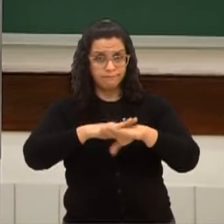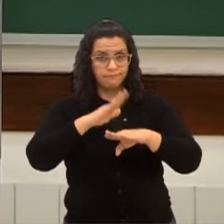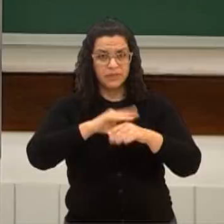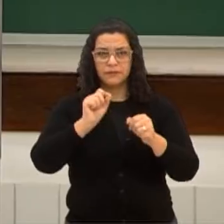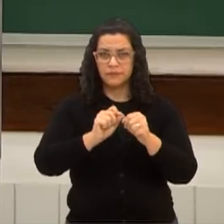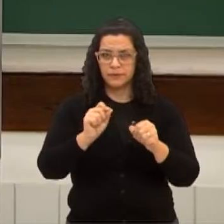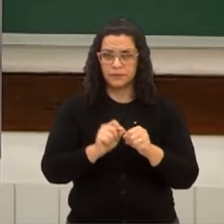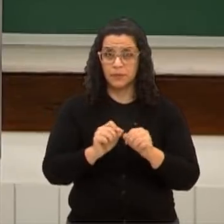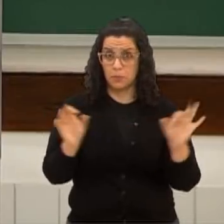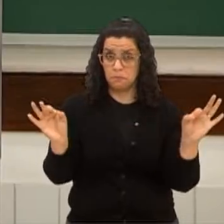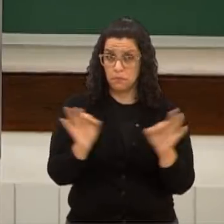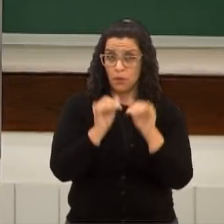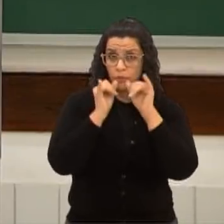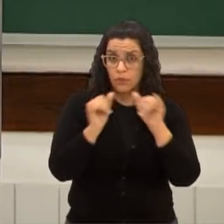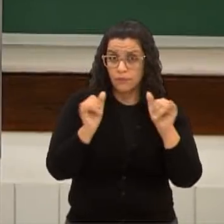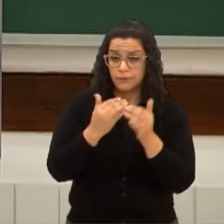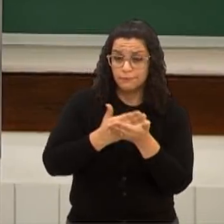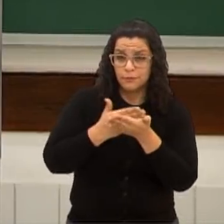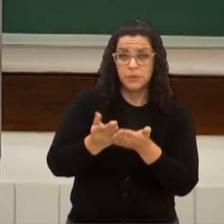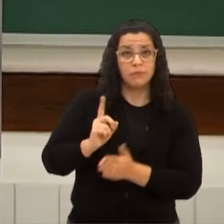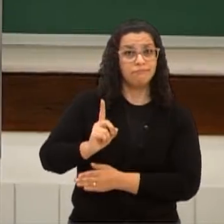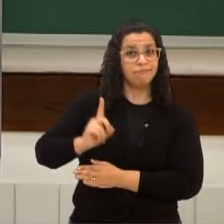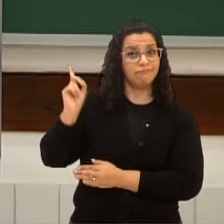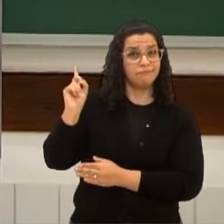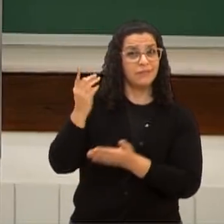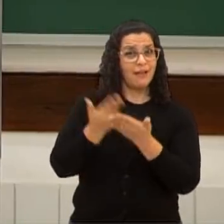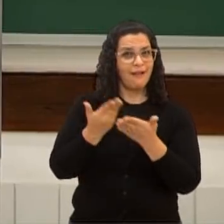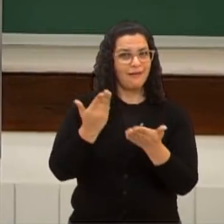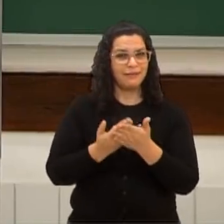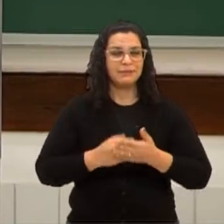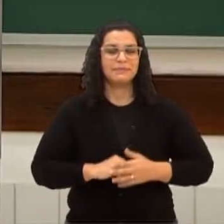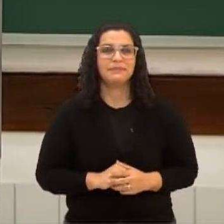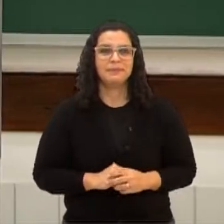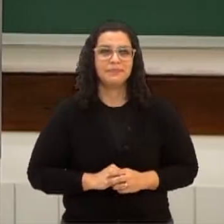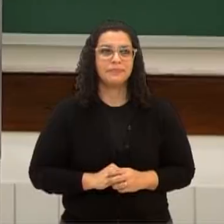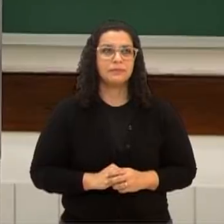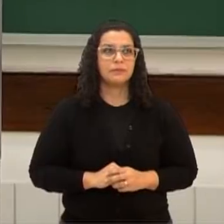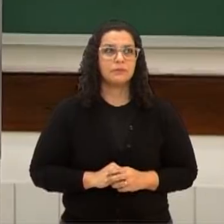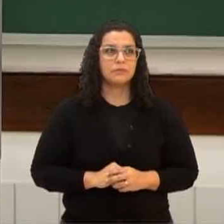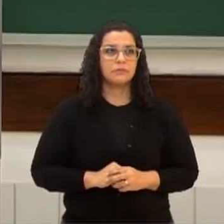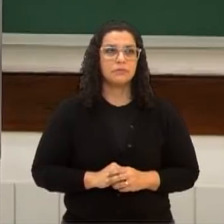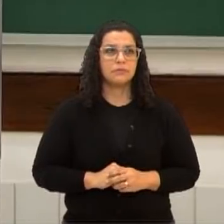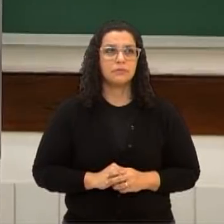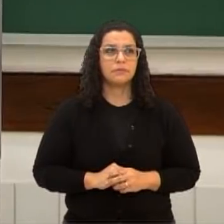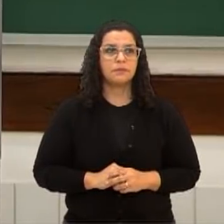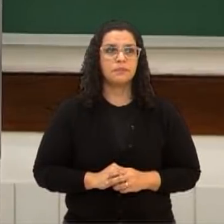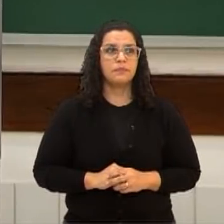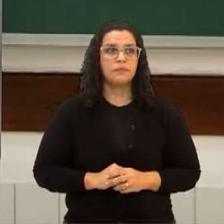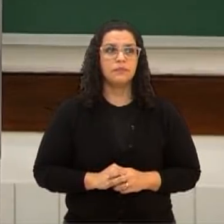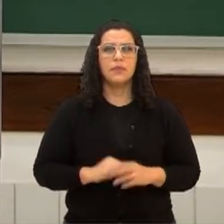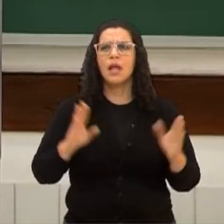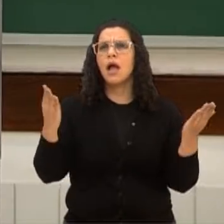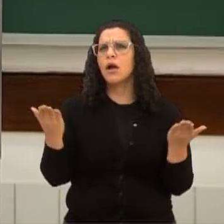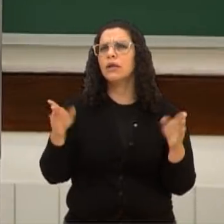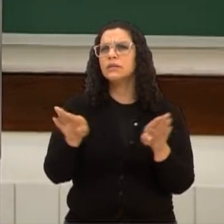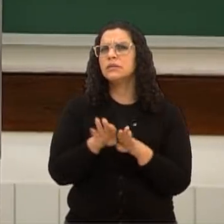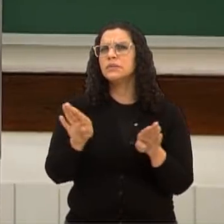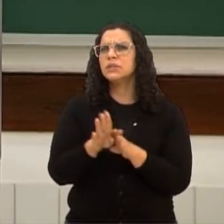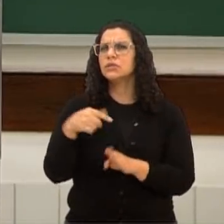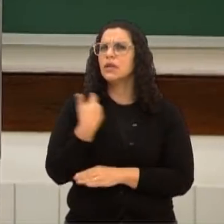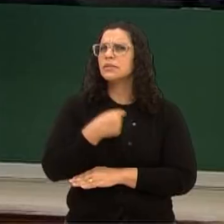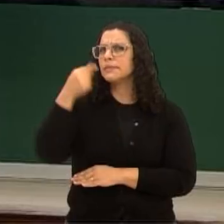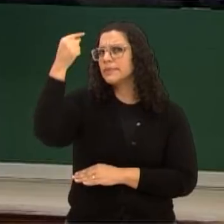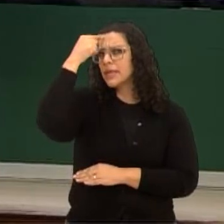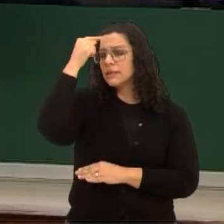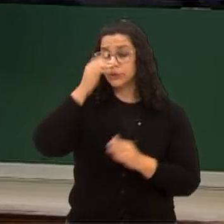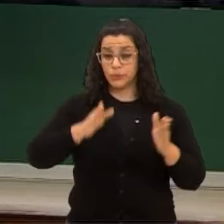atividades. Feito o recado, vamos então à nossa aula propriamente dita. Muito bem, considerando então